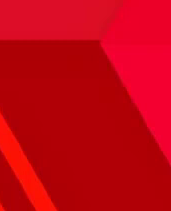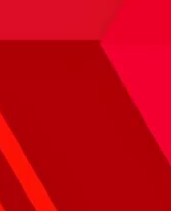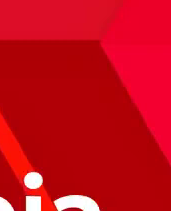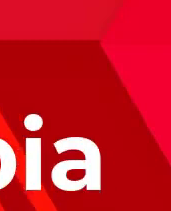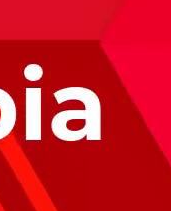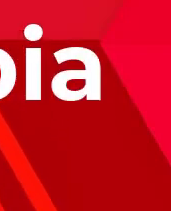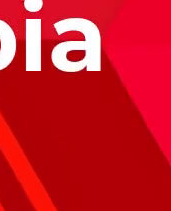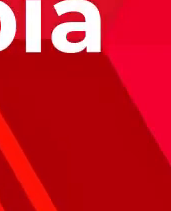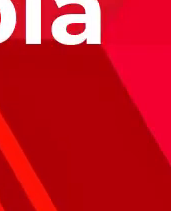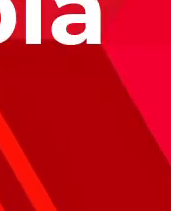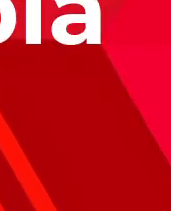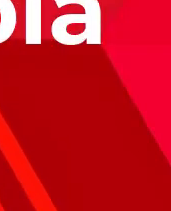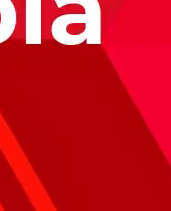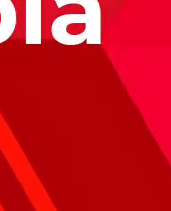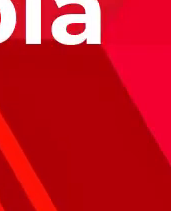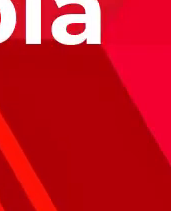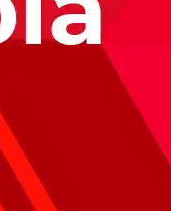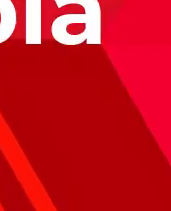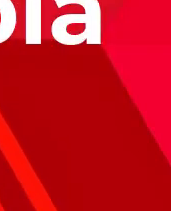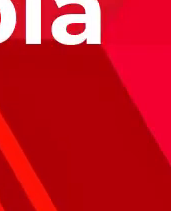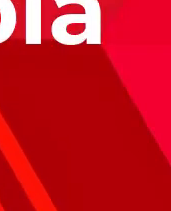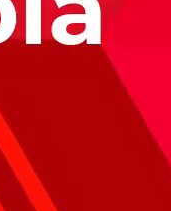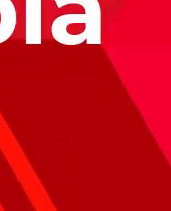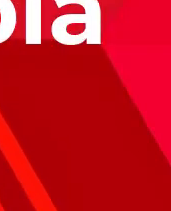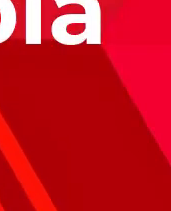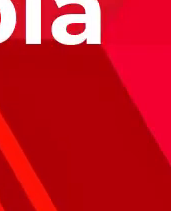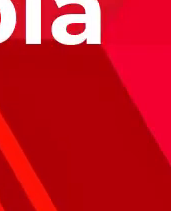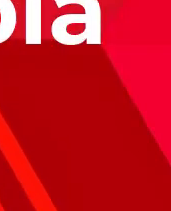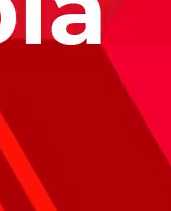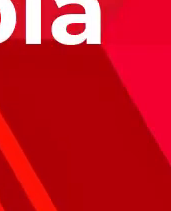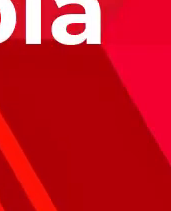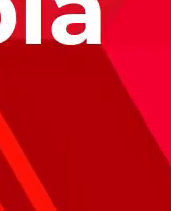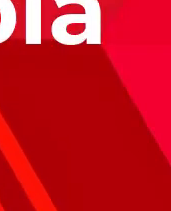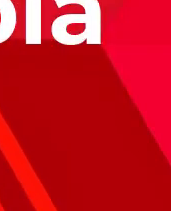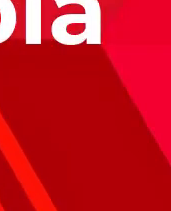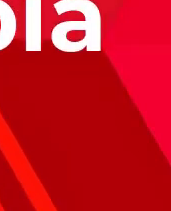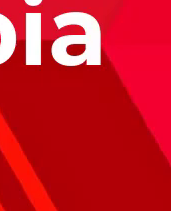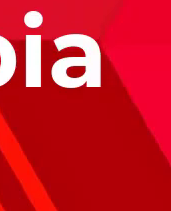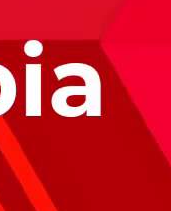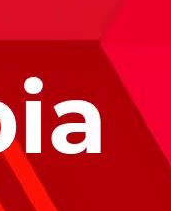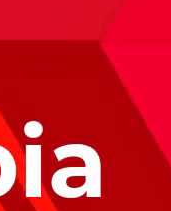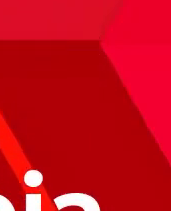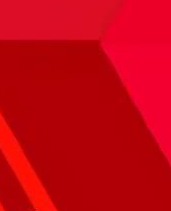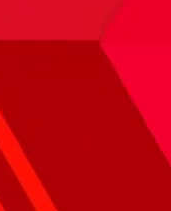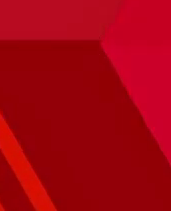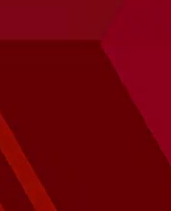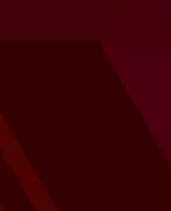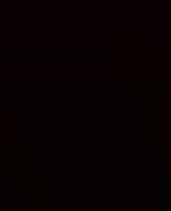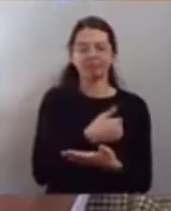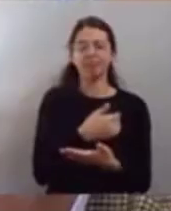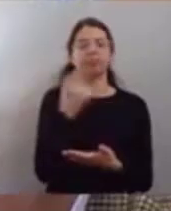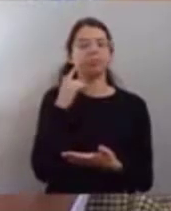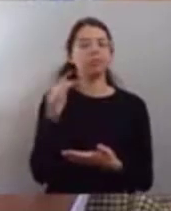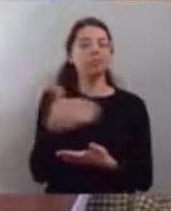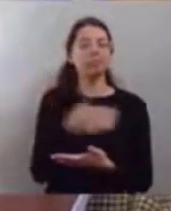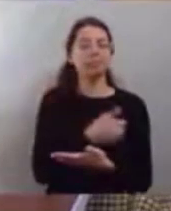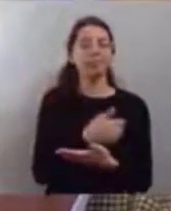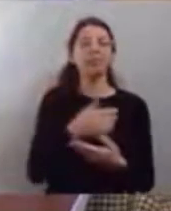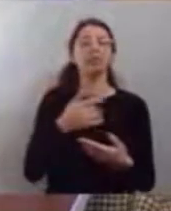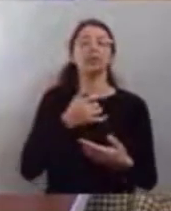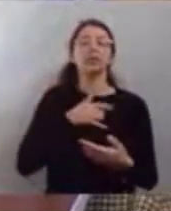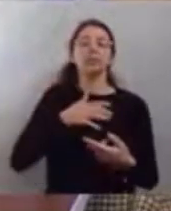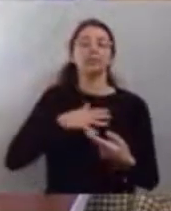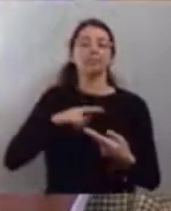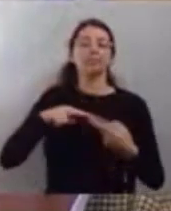vou pegar esse tomou conhecimento e eu regista a deliberação de fazer uma auditoria externa à empresa municipal que nos últimos tempos